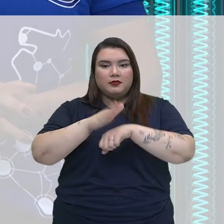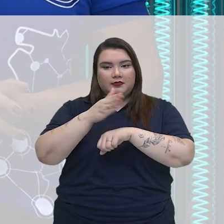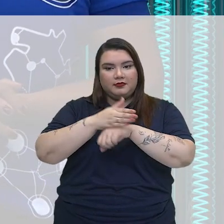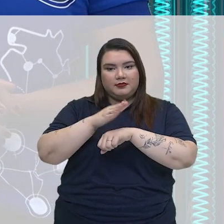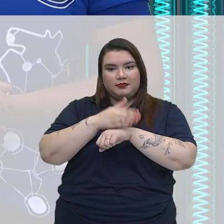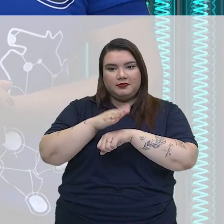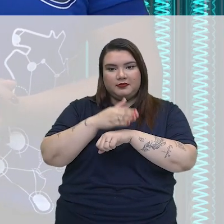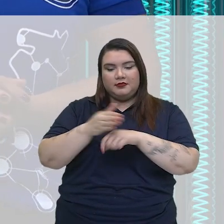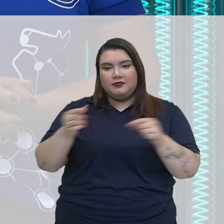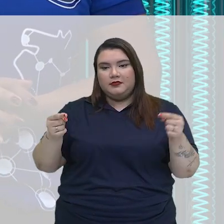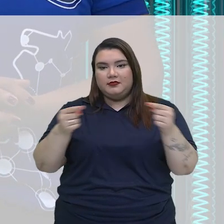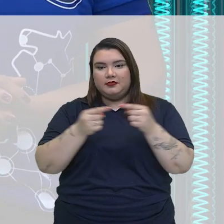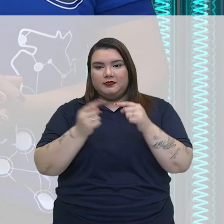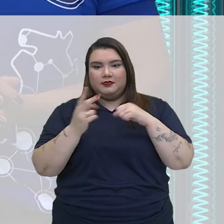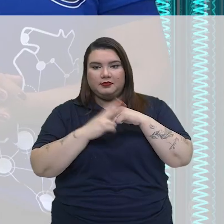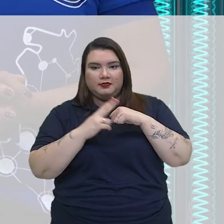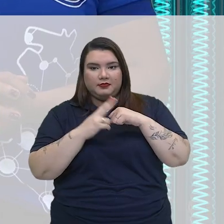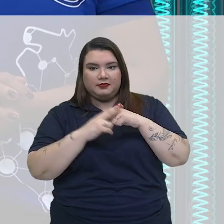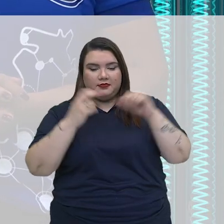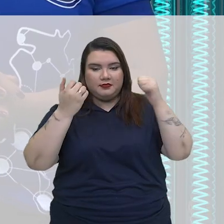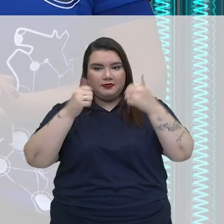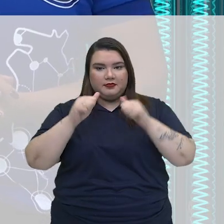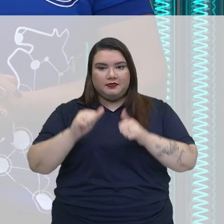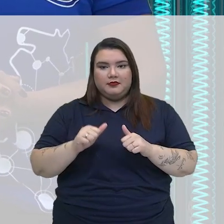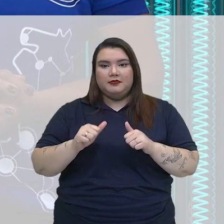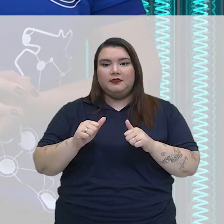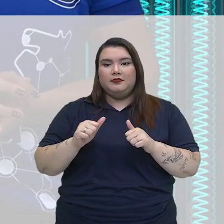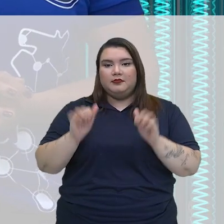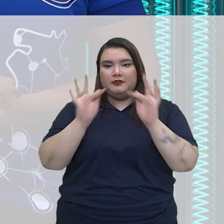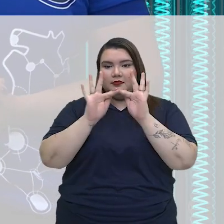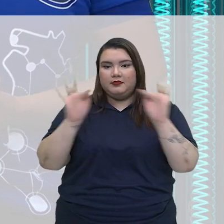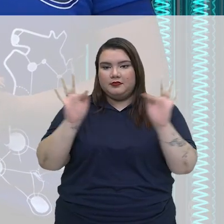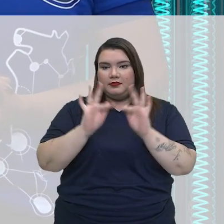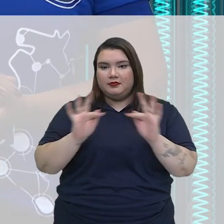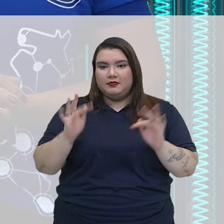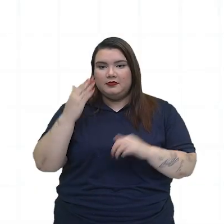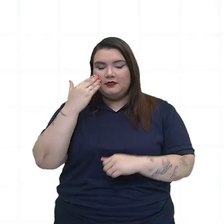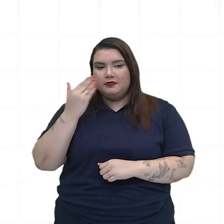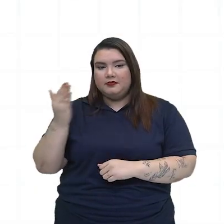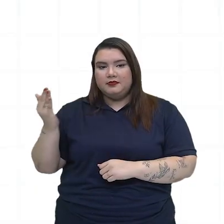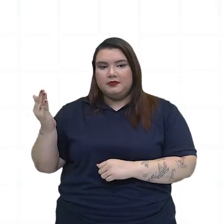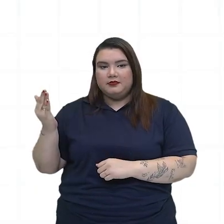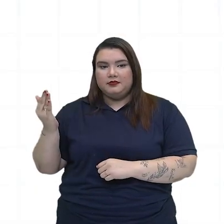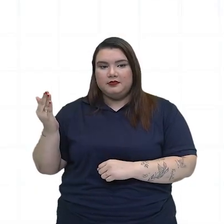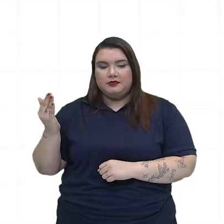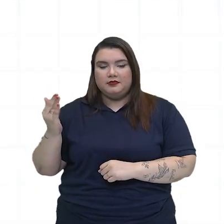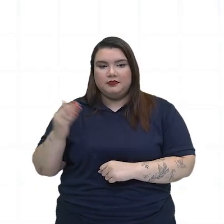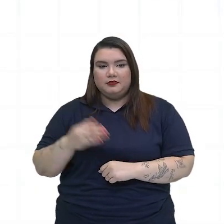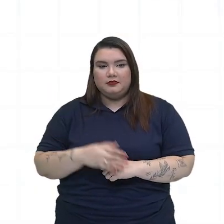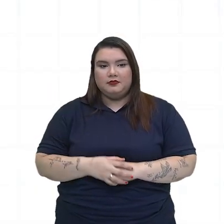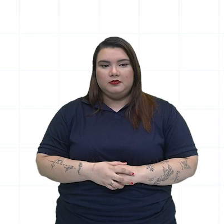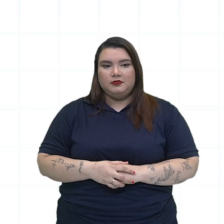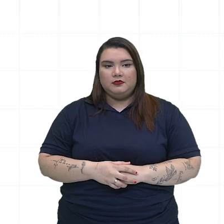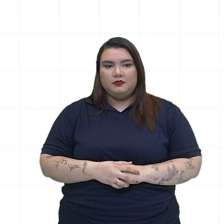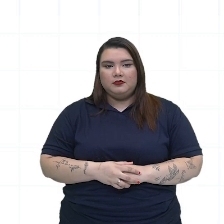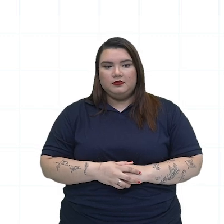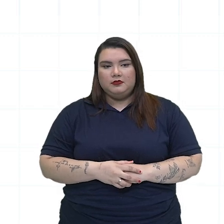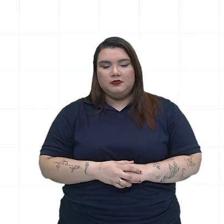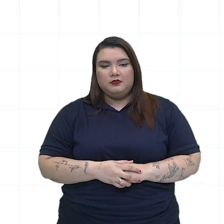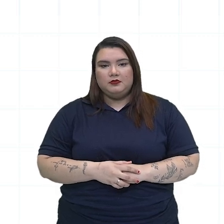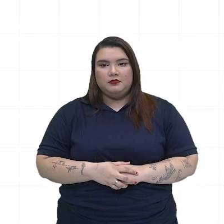praticar aqui um pouquinho sobre ele, vamos analisar aqui umas frases. Vejam, eu tenho